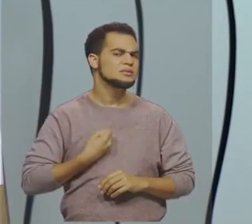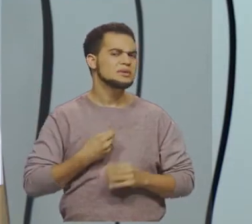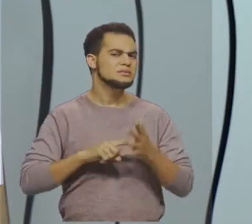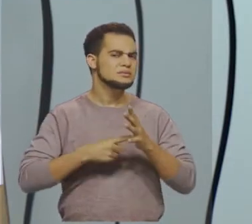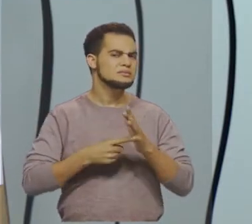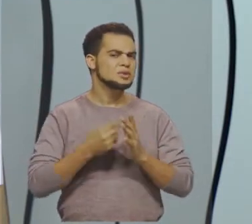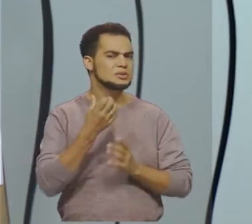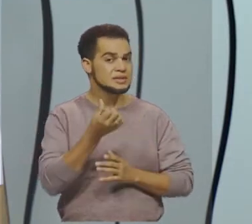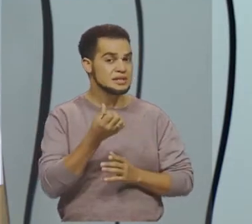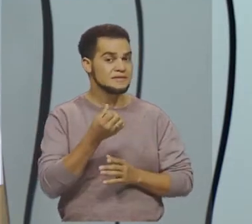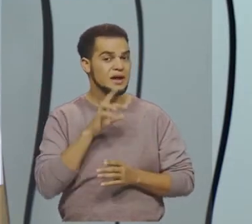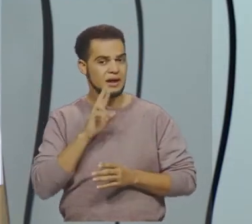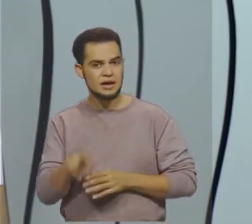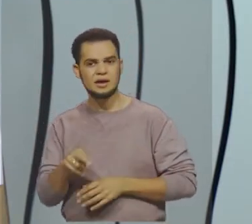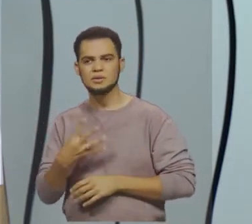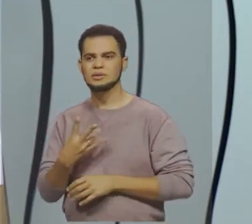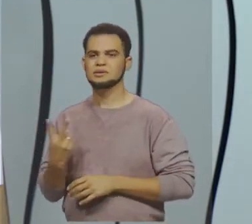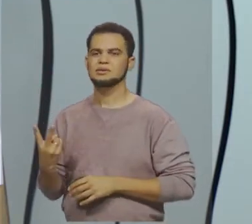42?